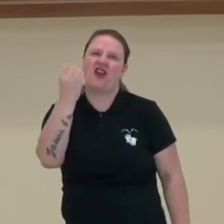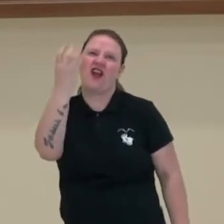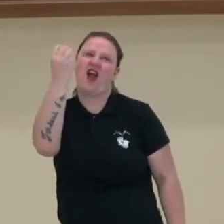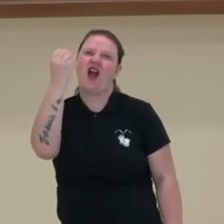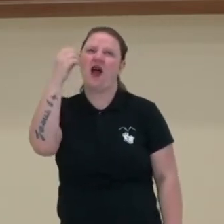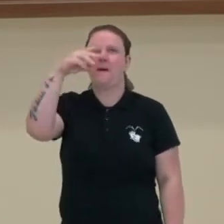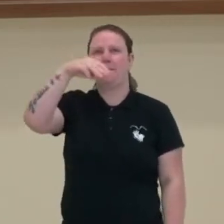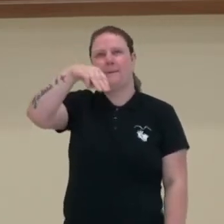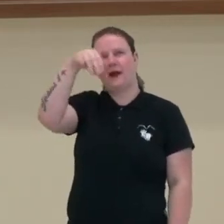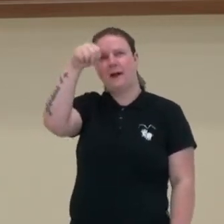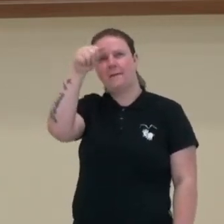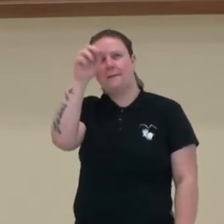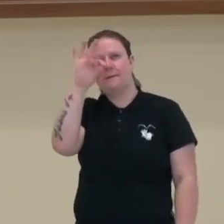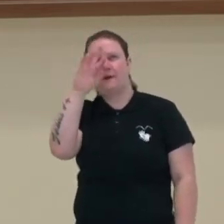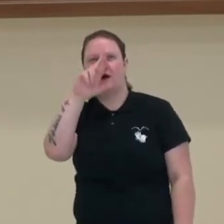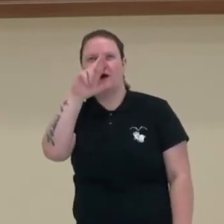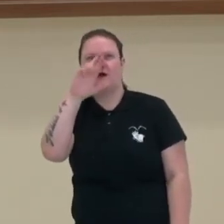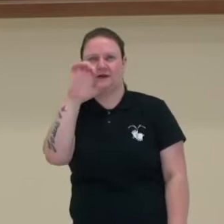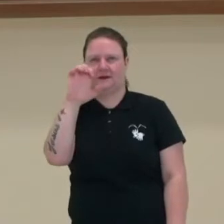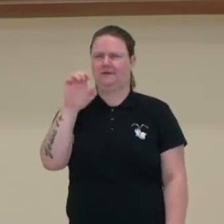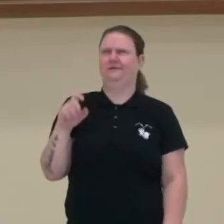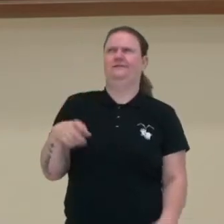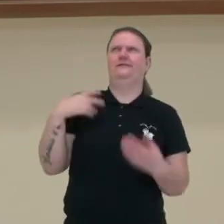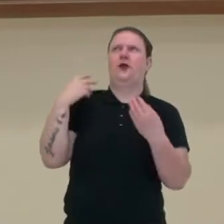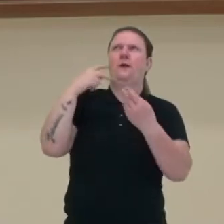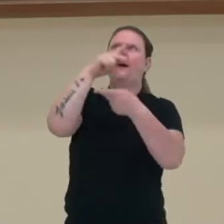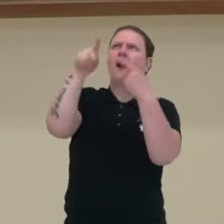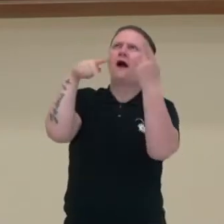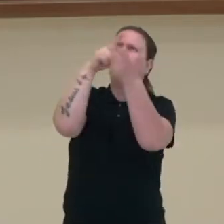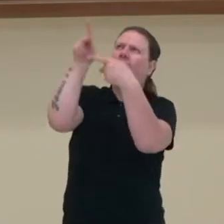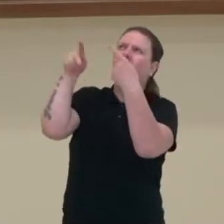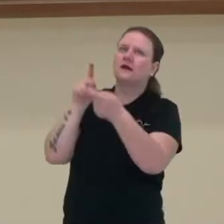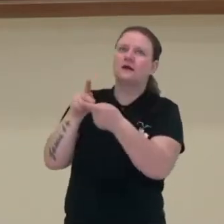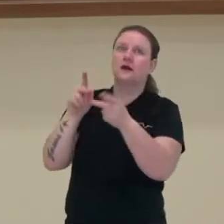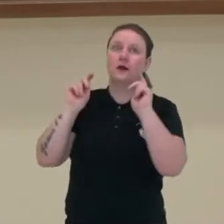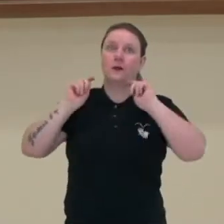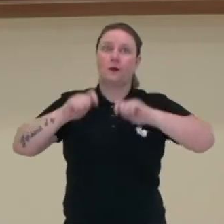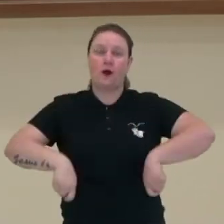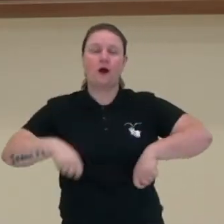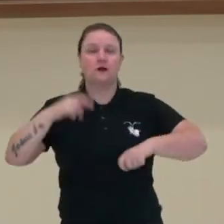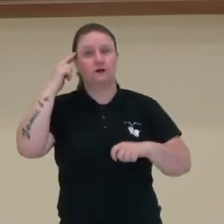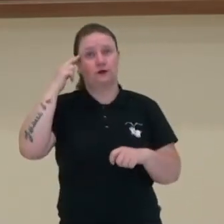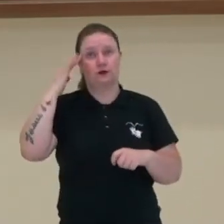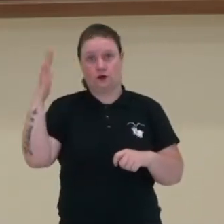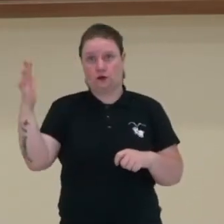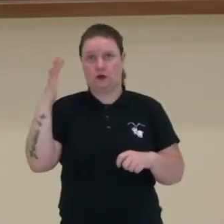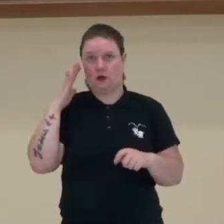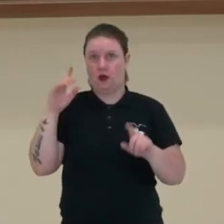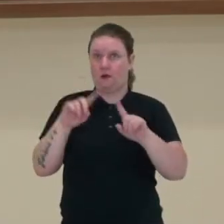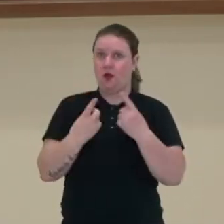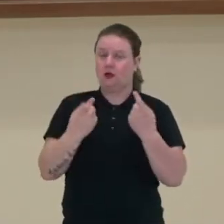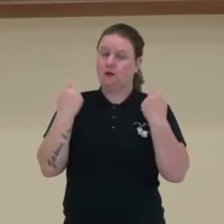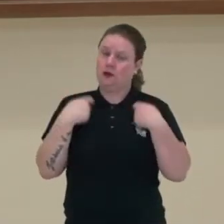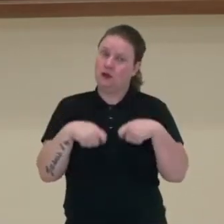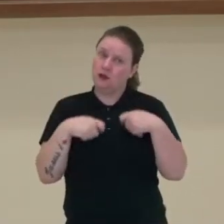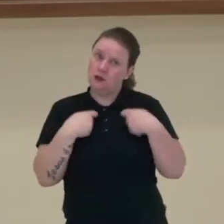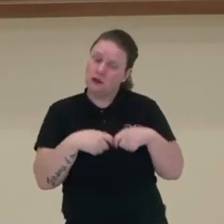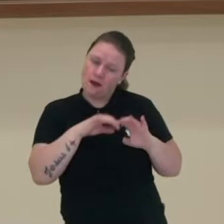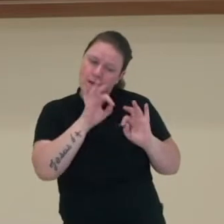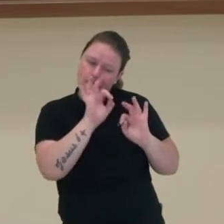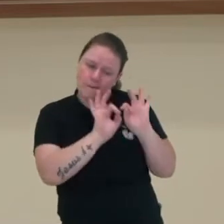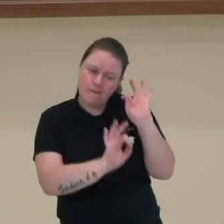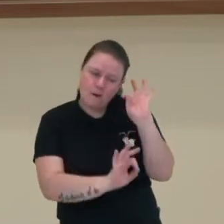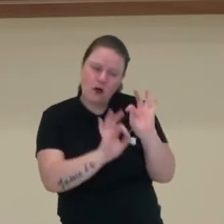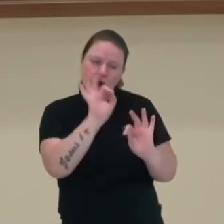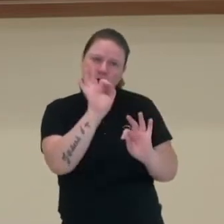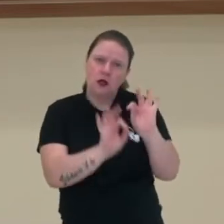Marte. Não, gente. Você pode sonhar, só que você precisa ir construindo o seu sonho aos poucos. Você